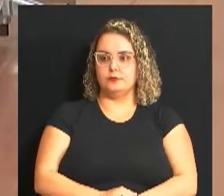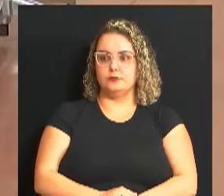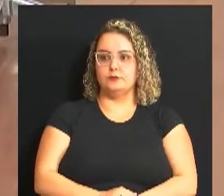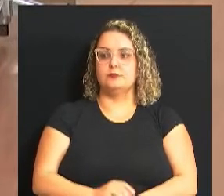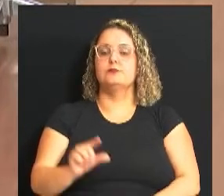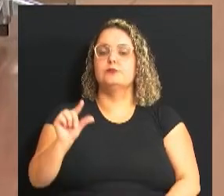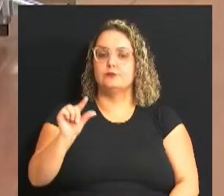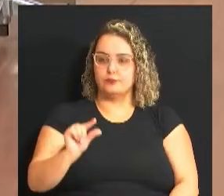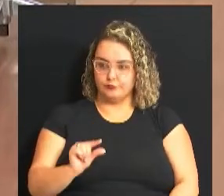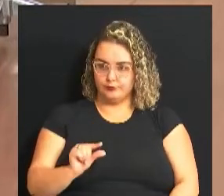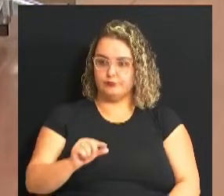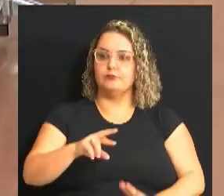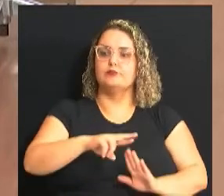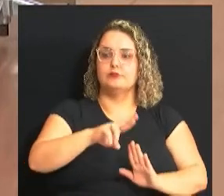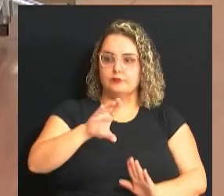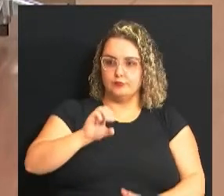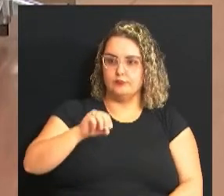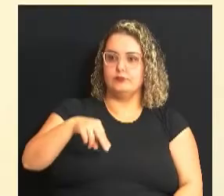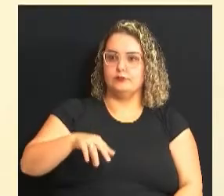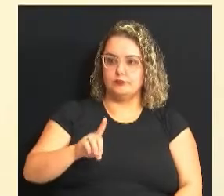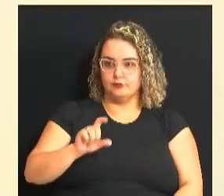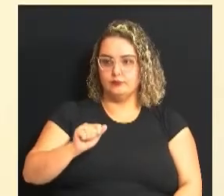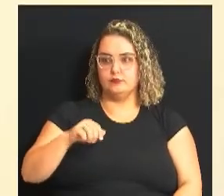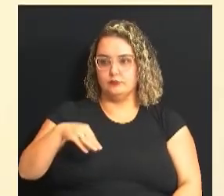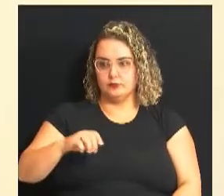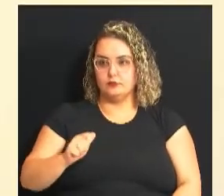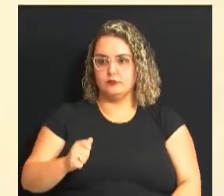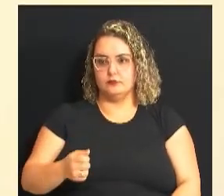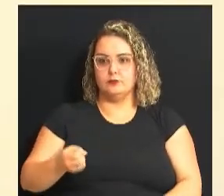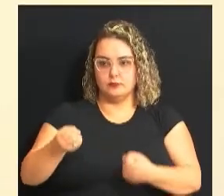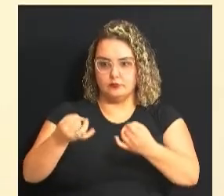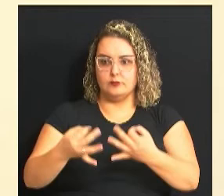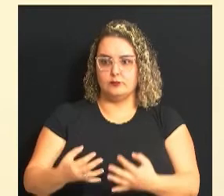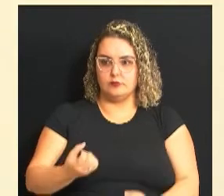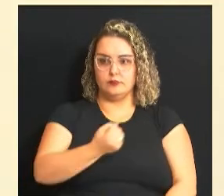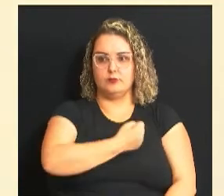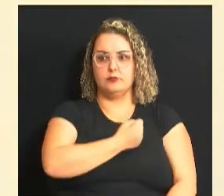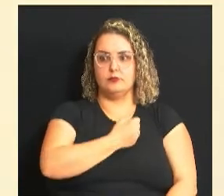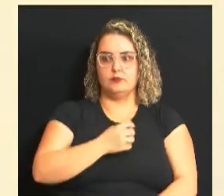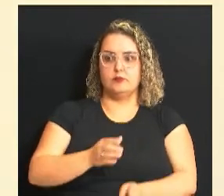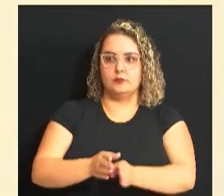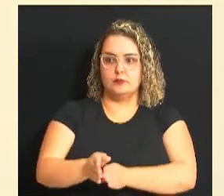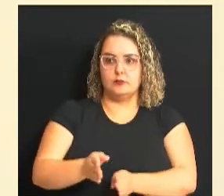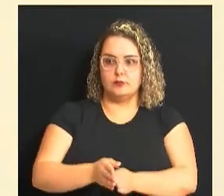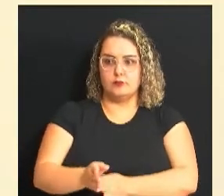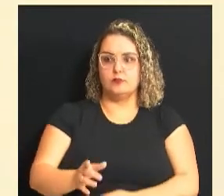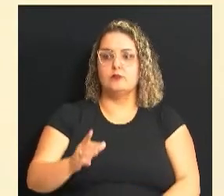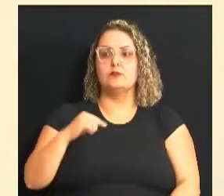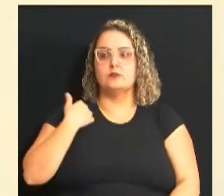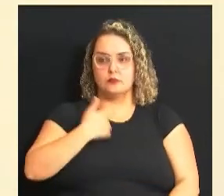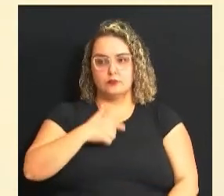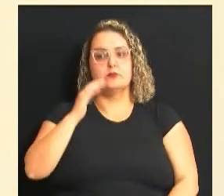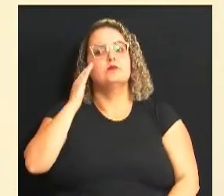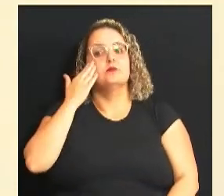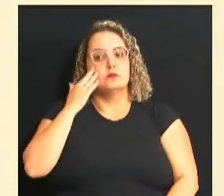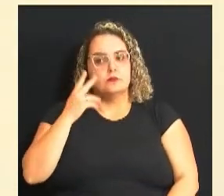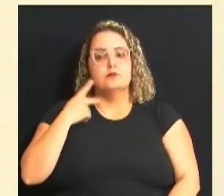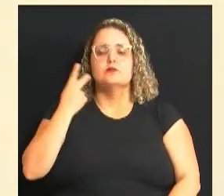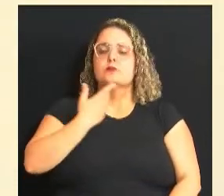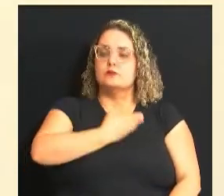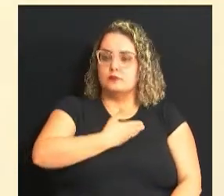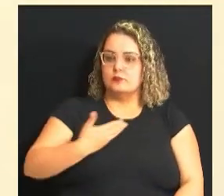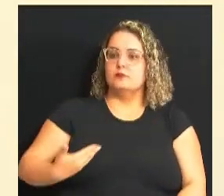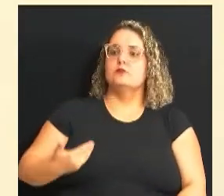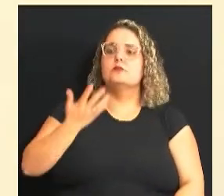resolução do Conanda dá uma orientação com relação ao número de conselhos. Nós entendemos, sim, que a política pública da